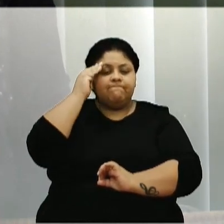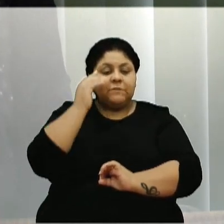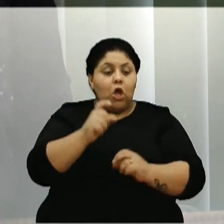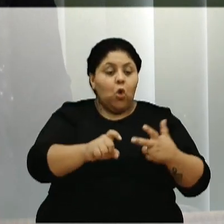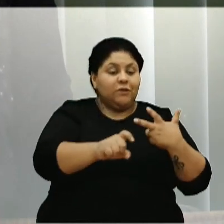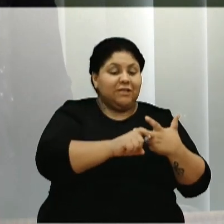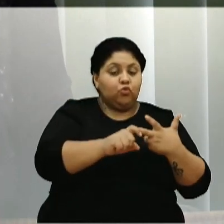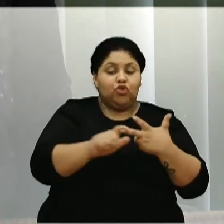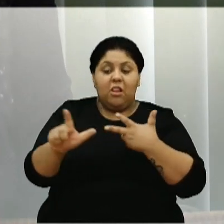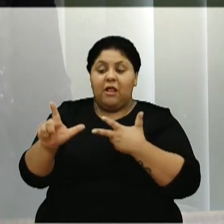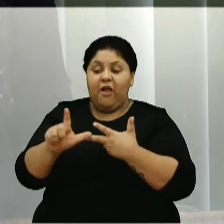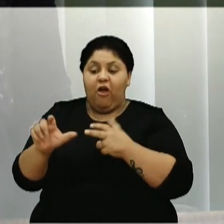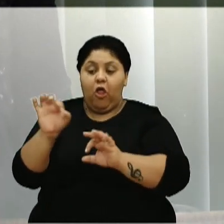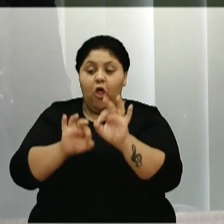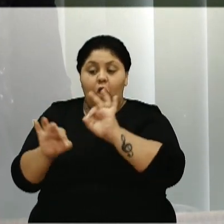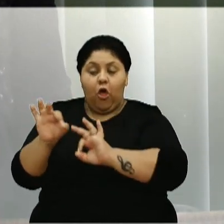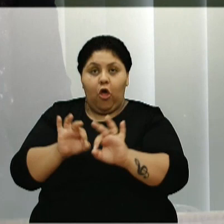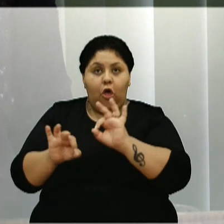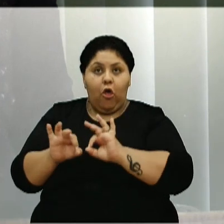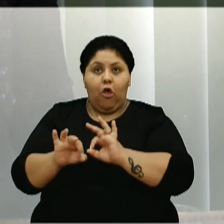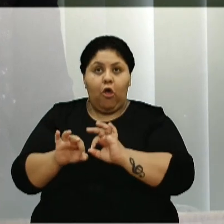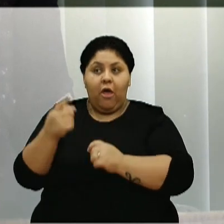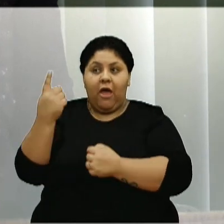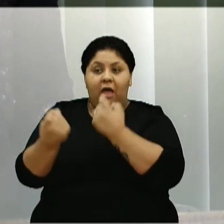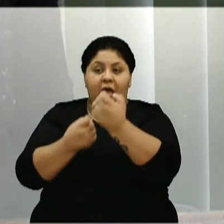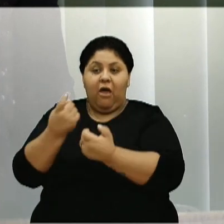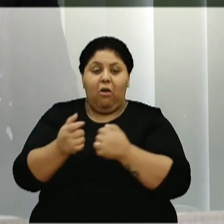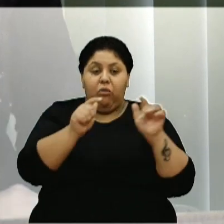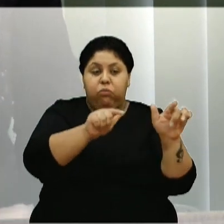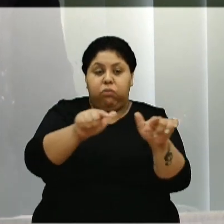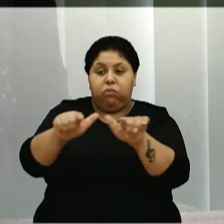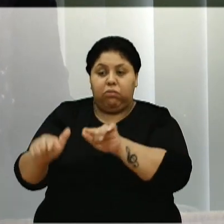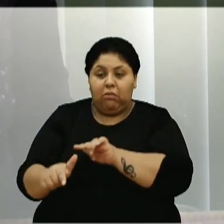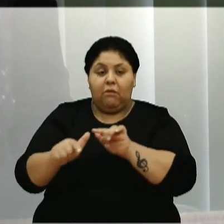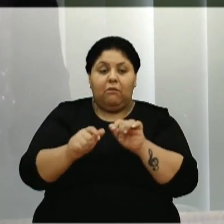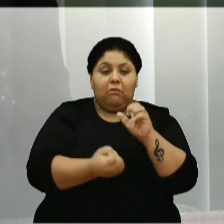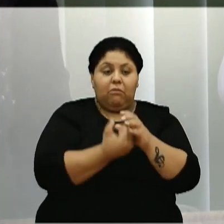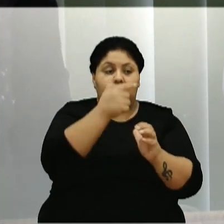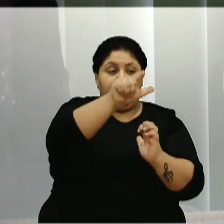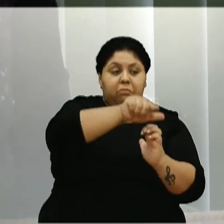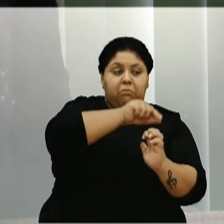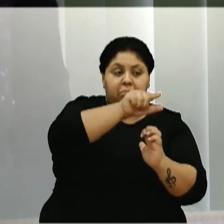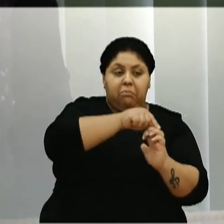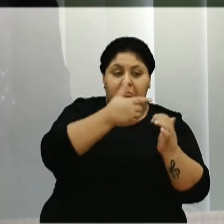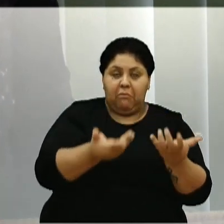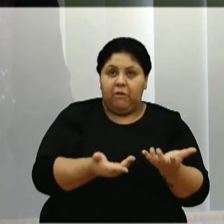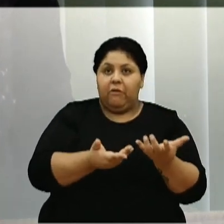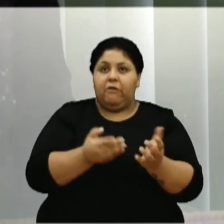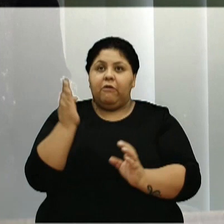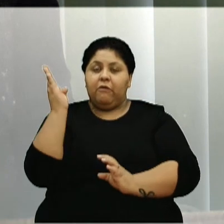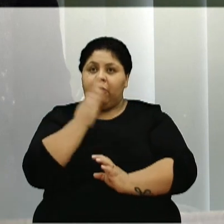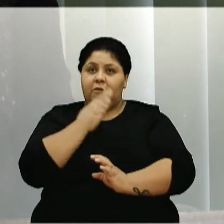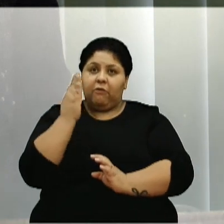executivo, viabilizando, excepcionalizando algumas áreas para instalação de empreendimentos, de empresa, rapidez